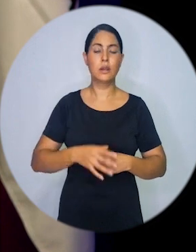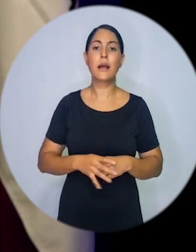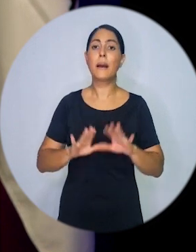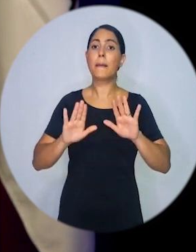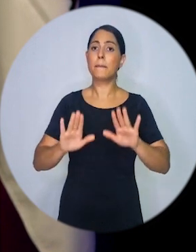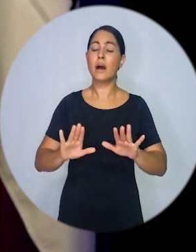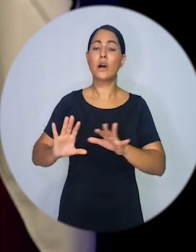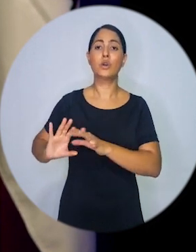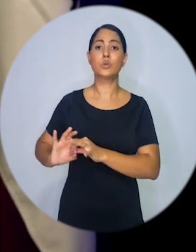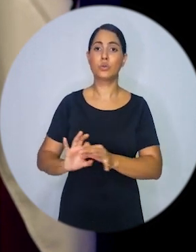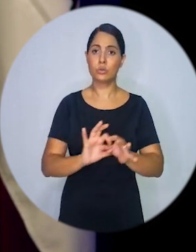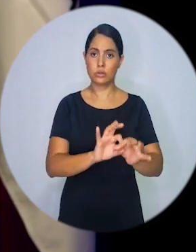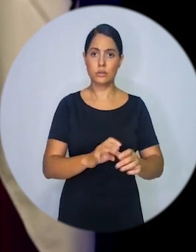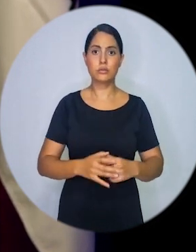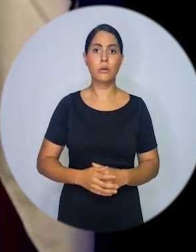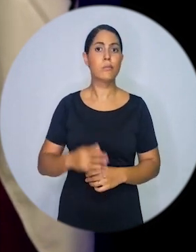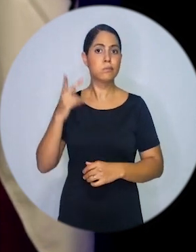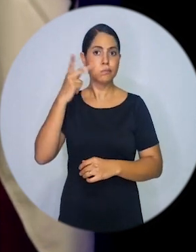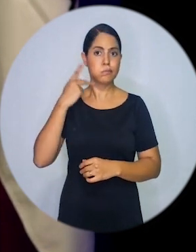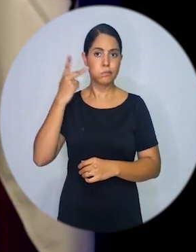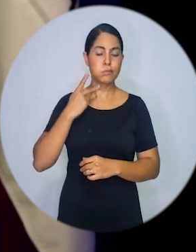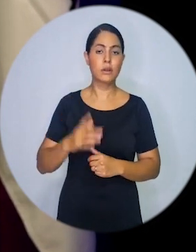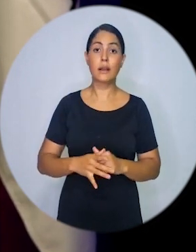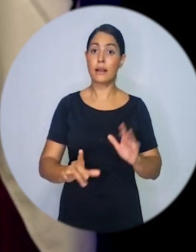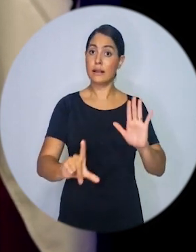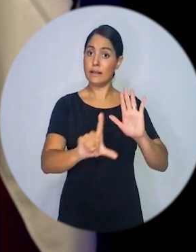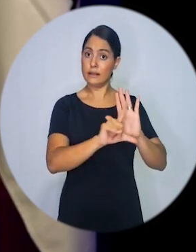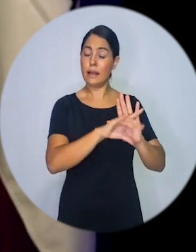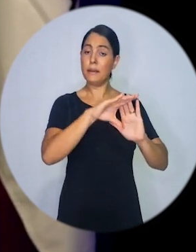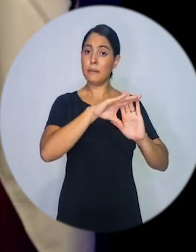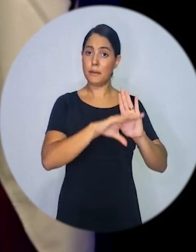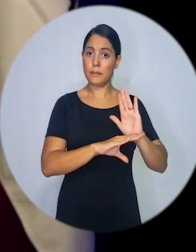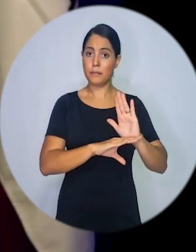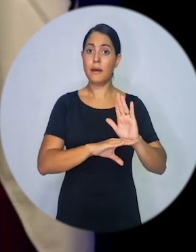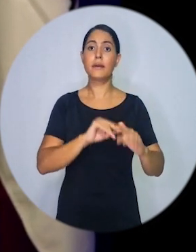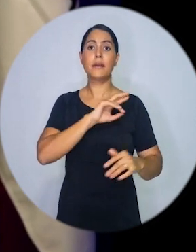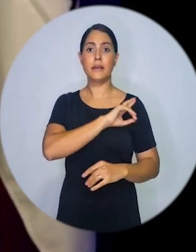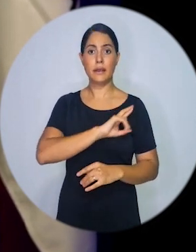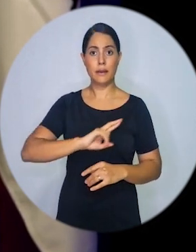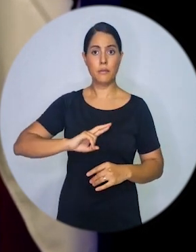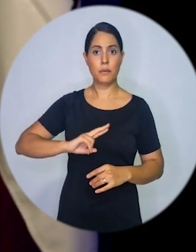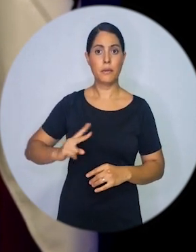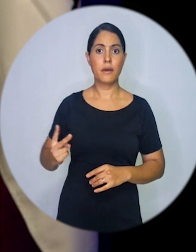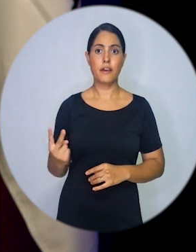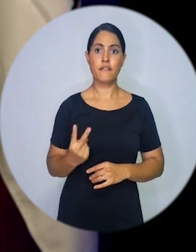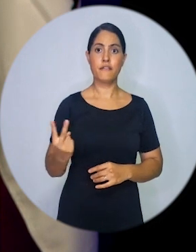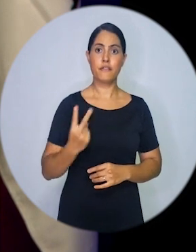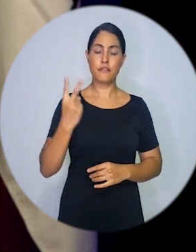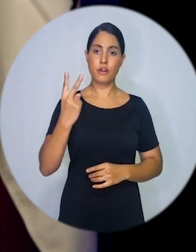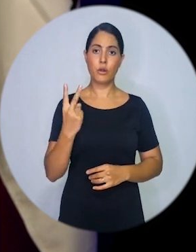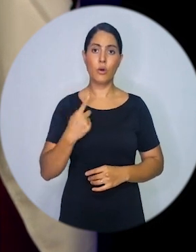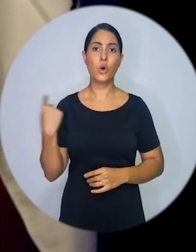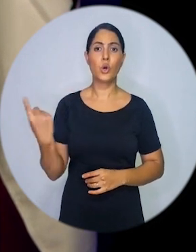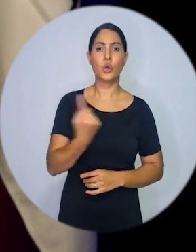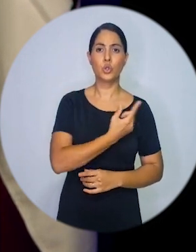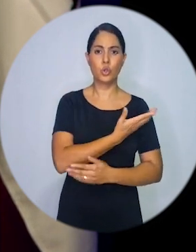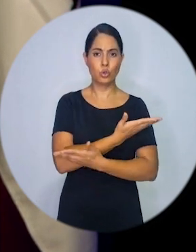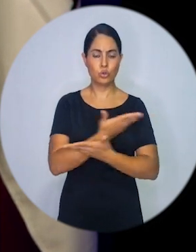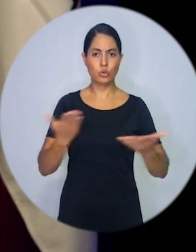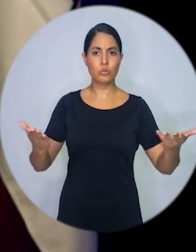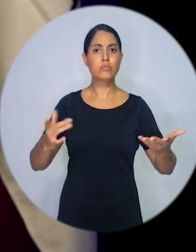política, legitimidade jurídica, valores republicanos são ideias perseguidas por todos e todas